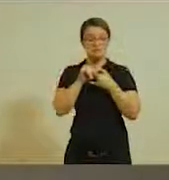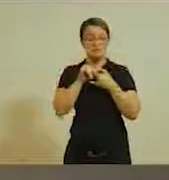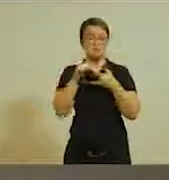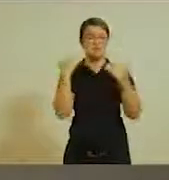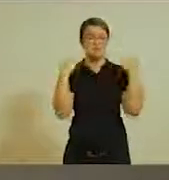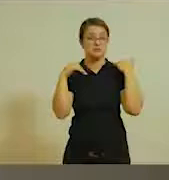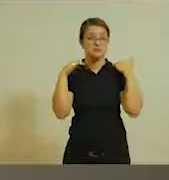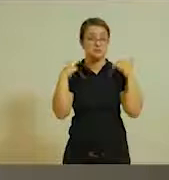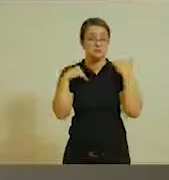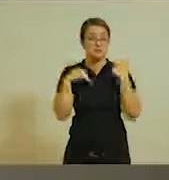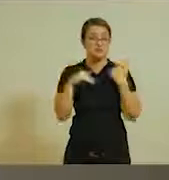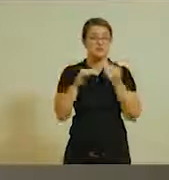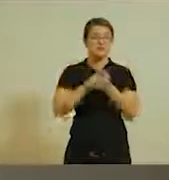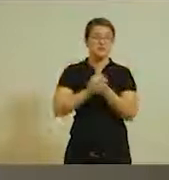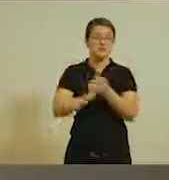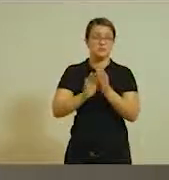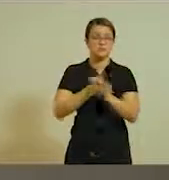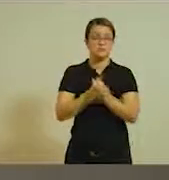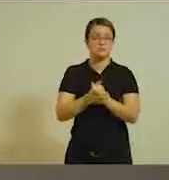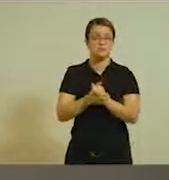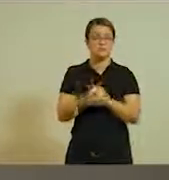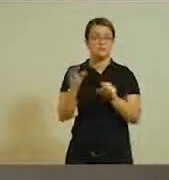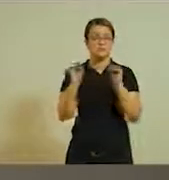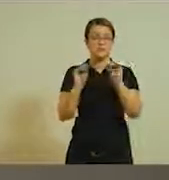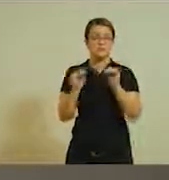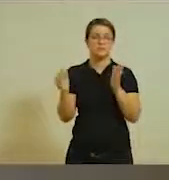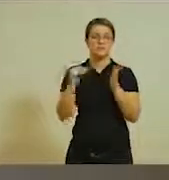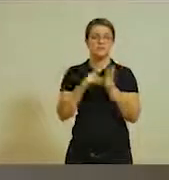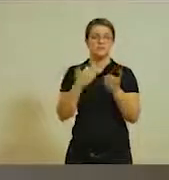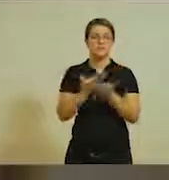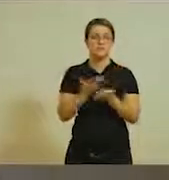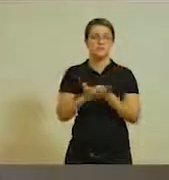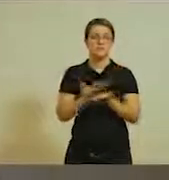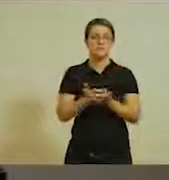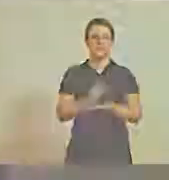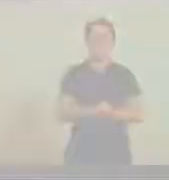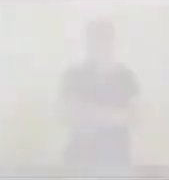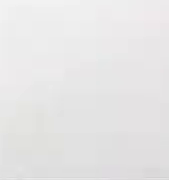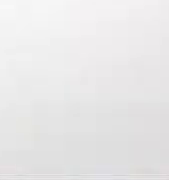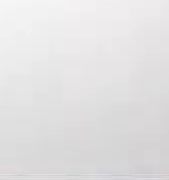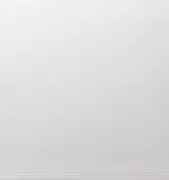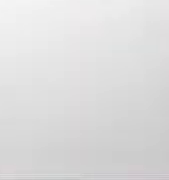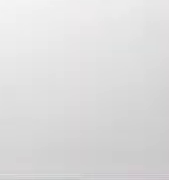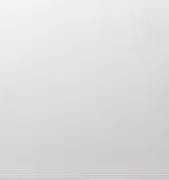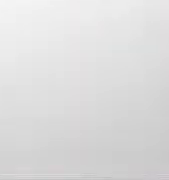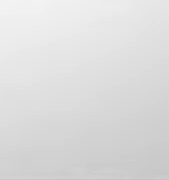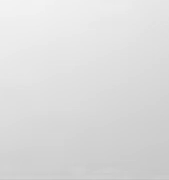máscara, se for sair de casa, e lave bem as mãos. Um grande beijo e até mais!